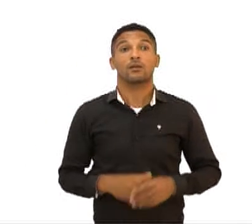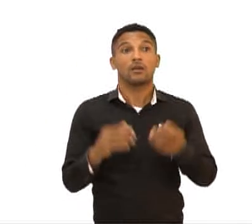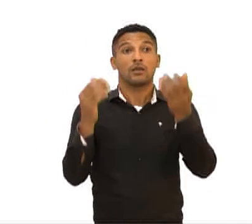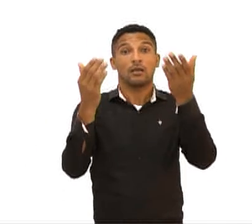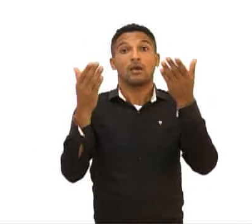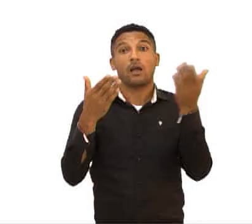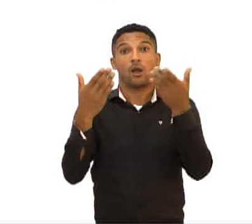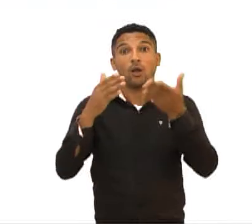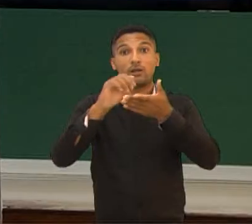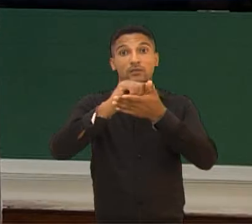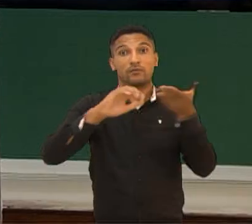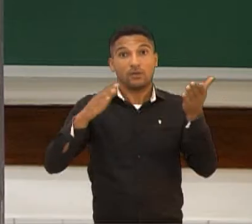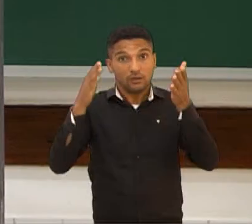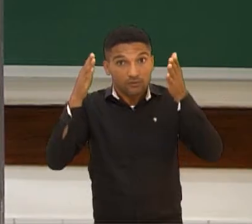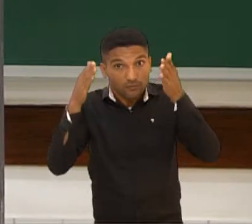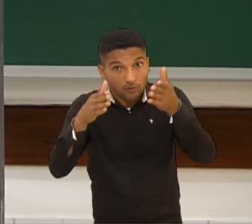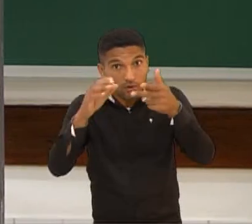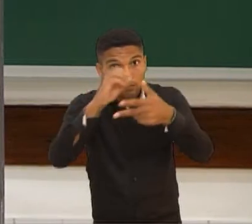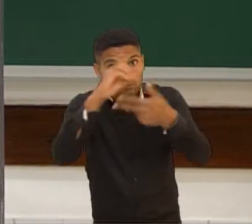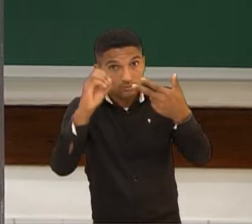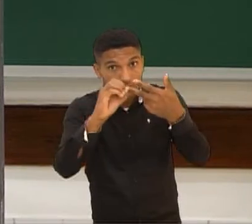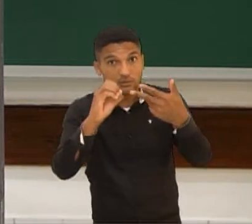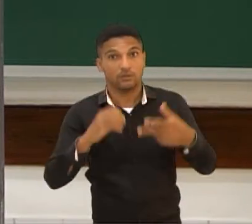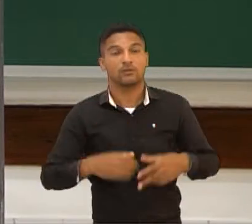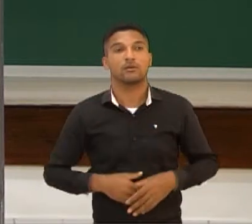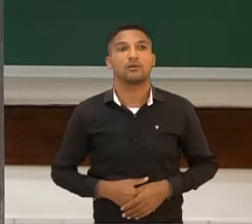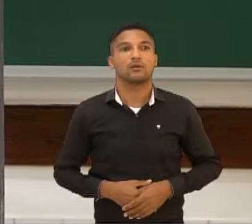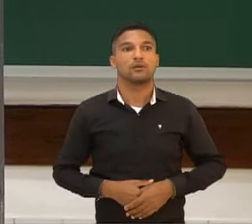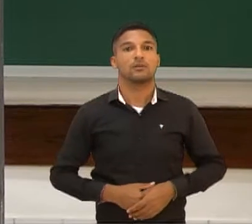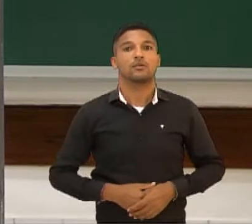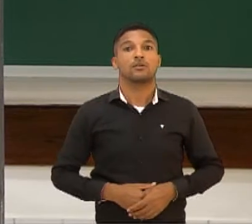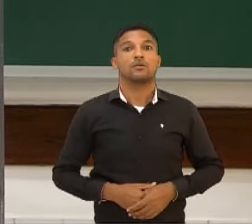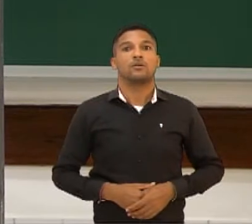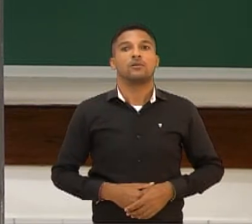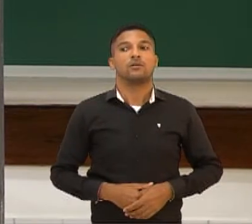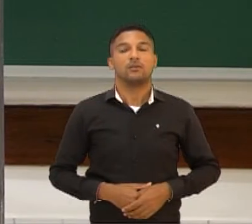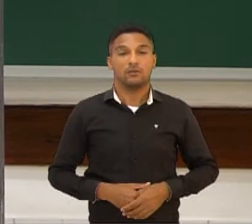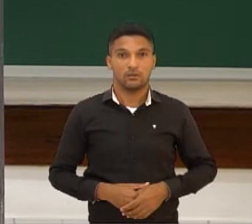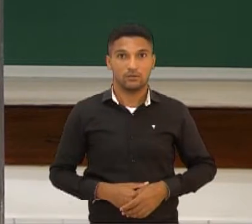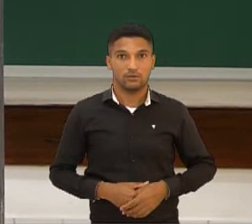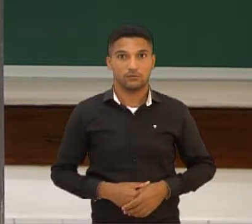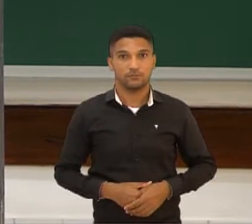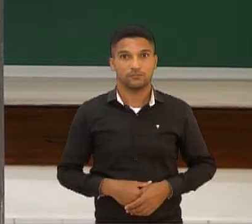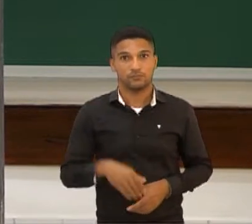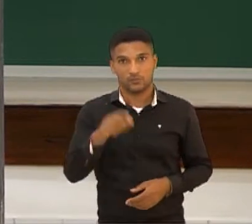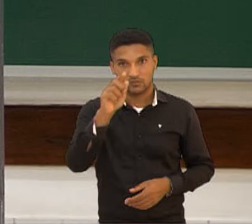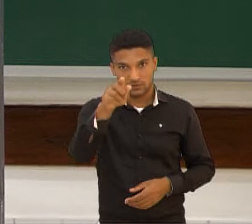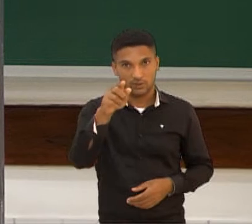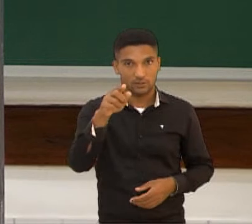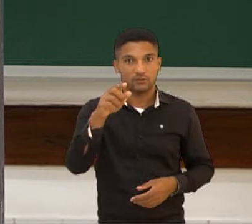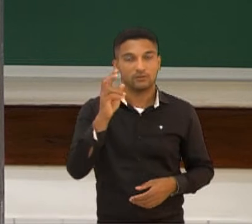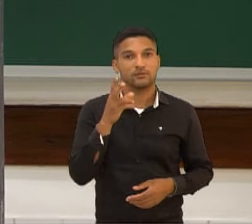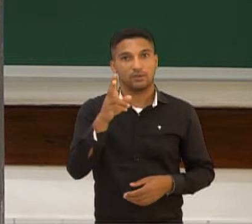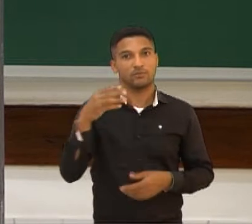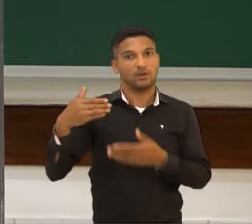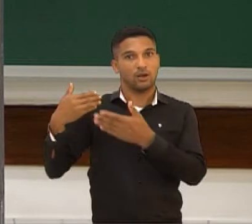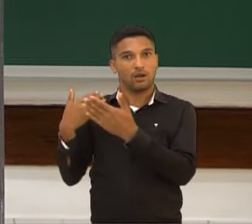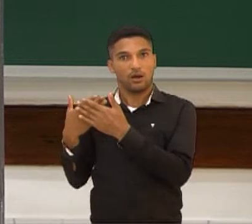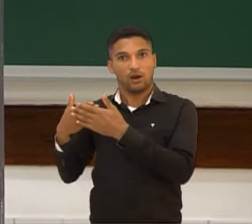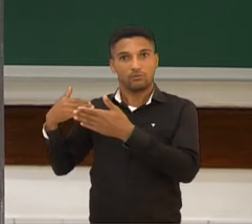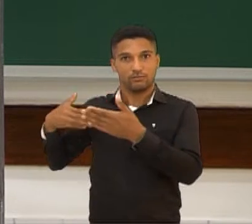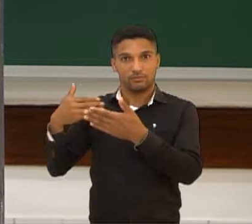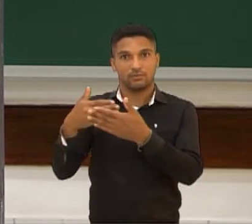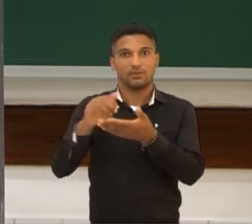do foco no Enem. Vocês, a gente já vem aí durante algumas aulas fazendo sempre uma atividade que ela dá